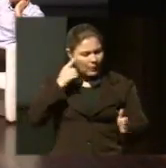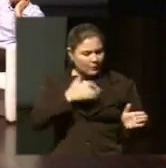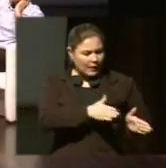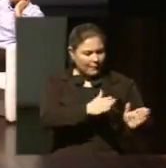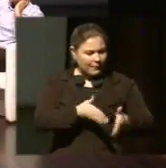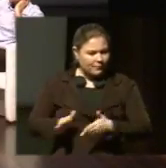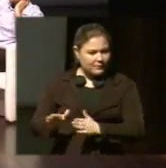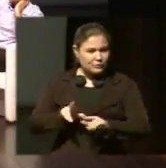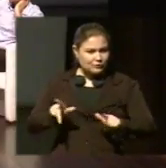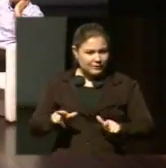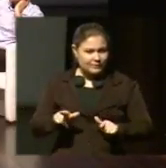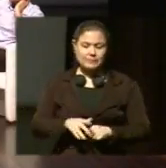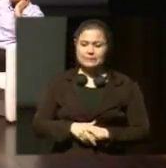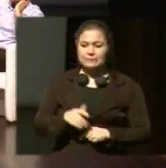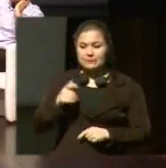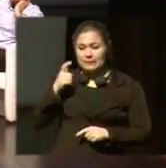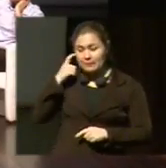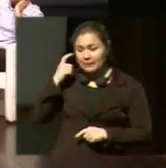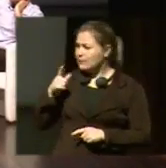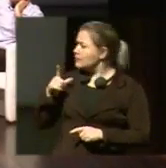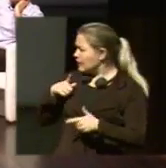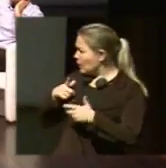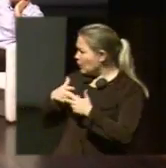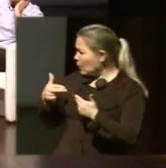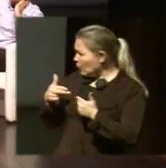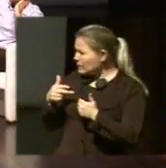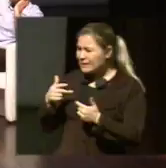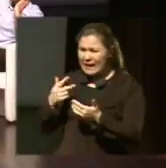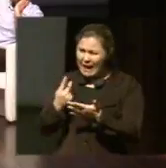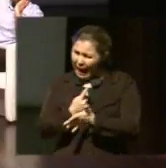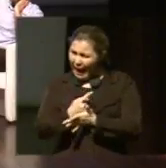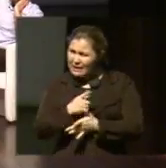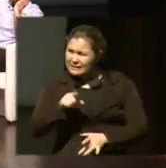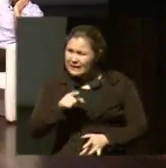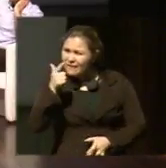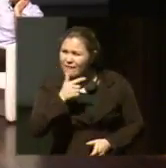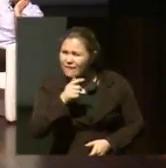Ok. Existe alguma coisa de errado em ser velho?